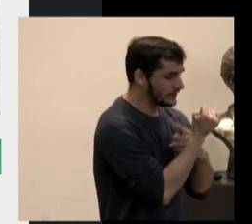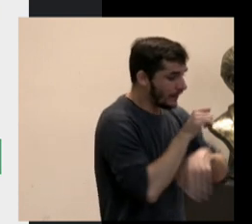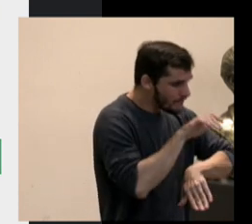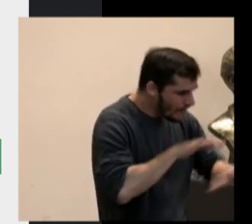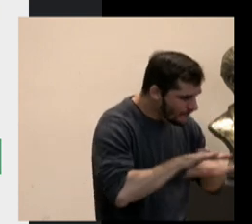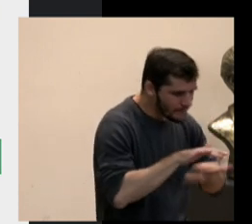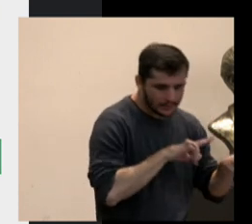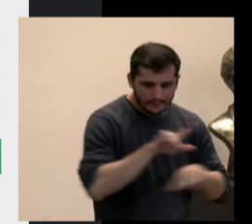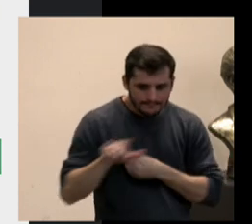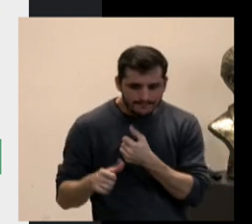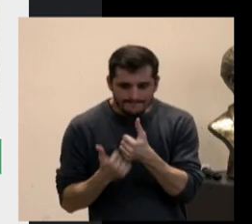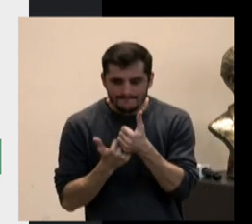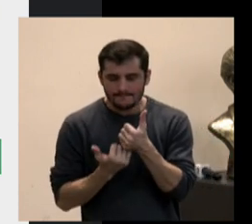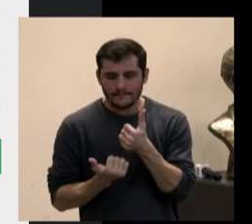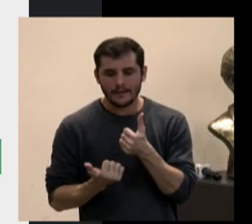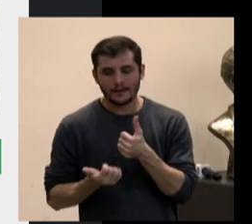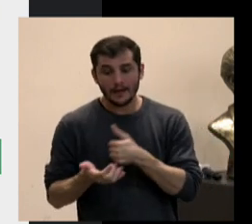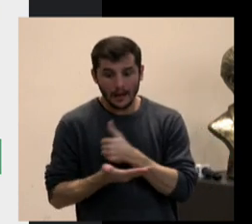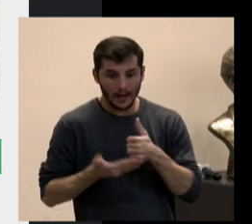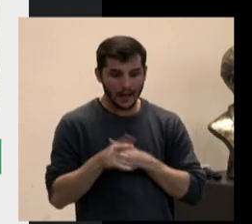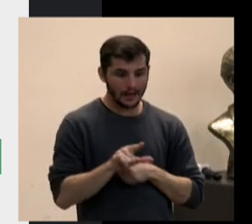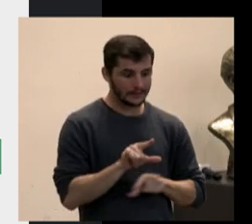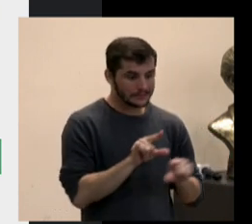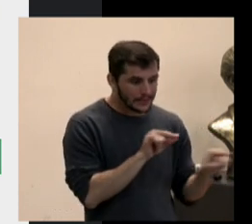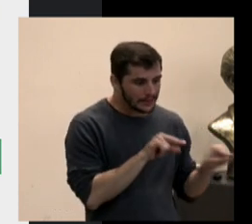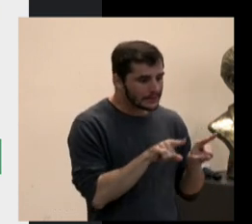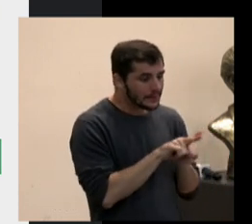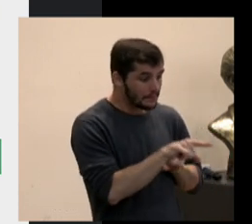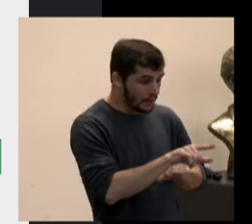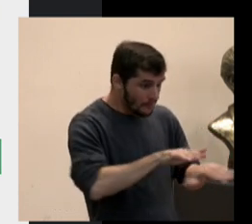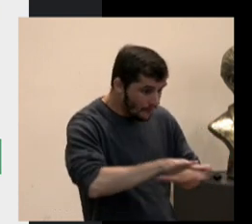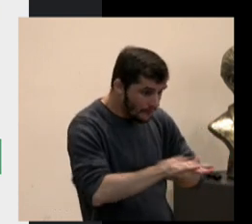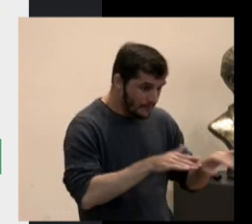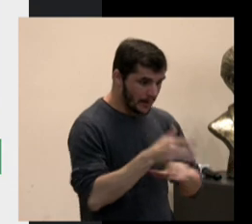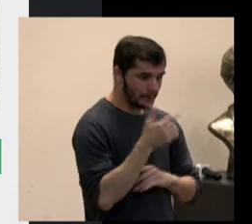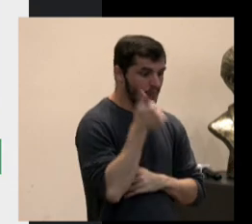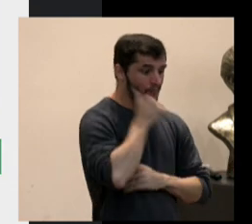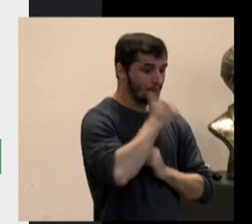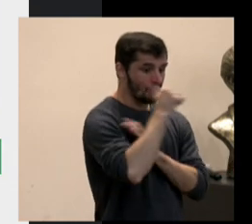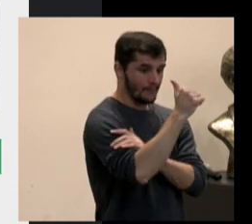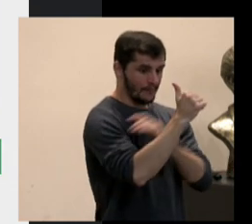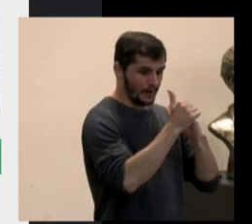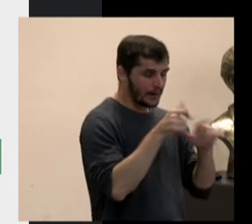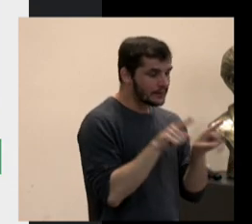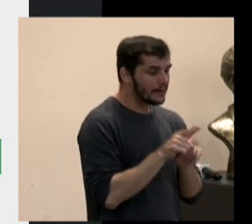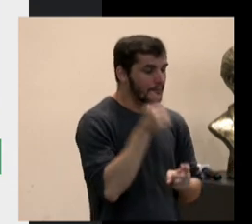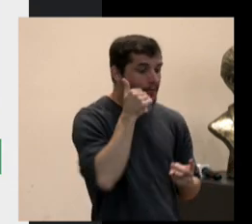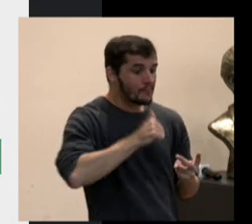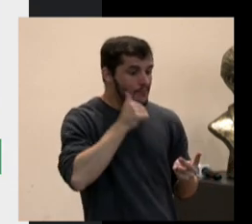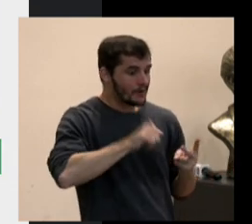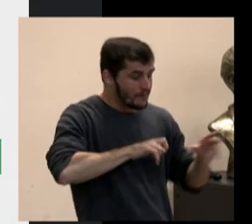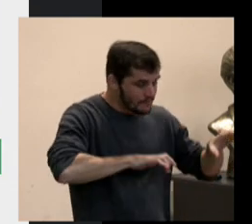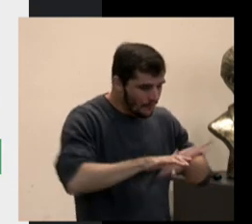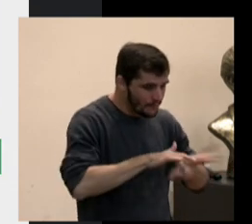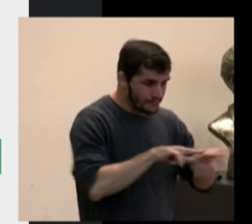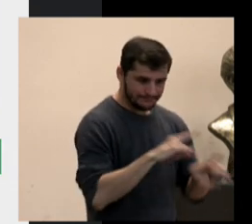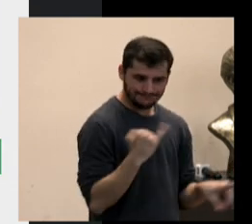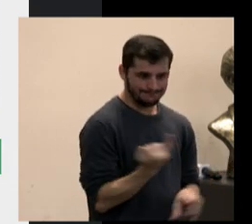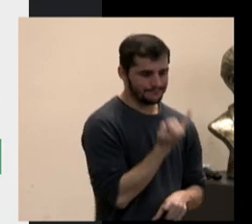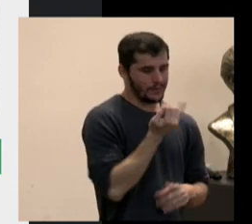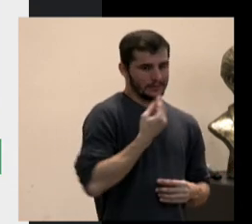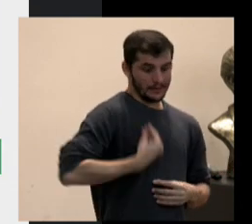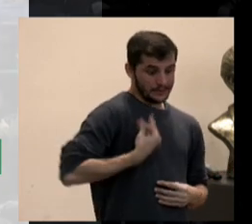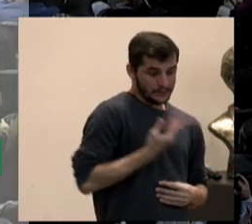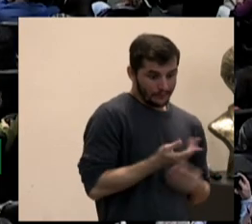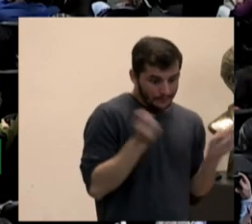quero destacar o papel dos movimentos feministas e dos movimentos de mulheres, né, que foi fundamental no